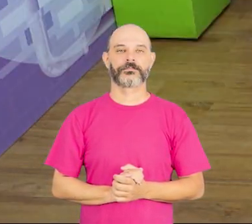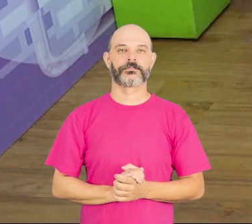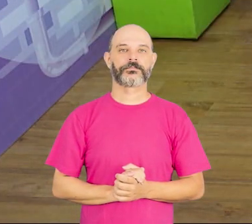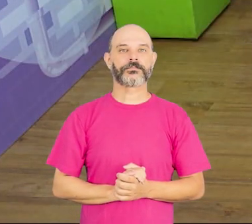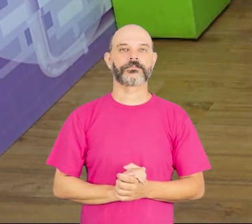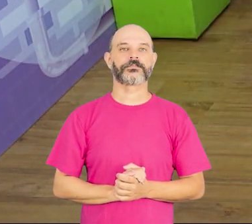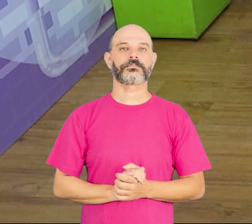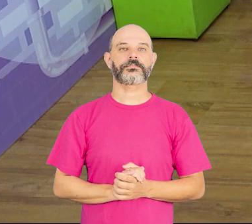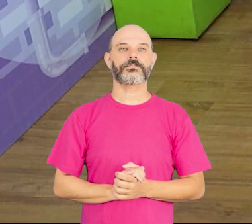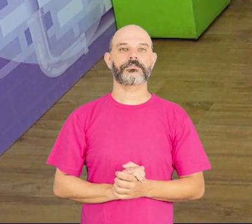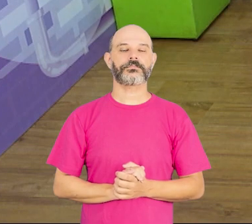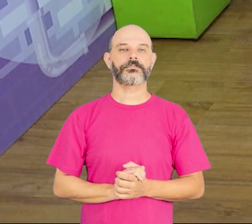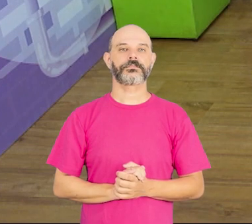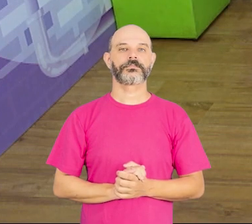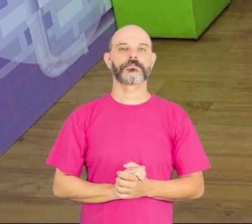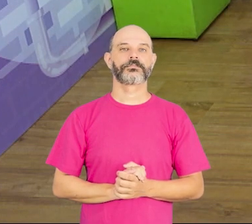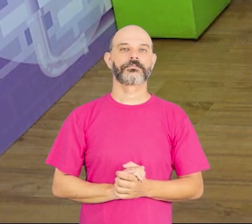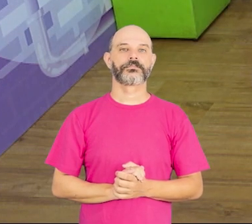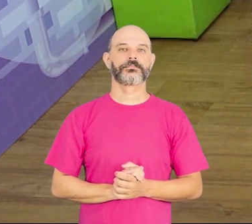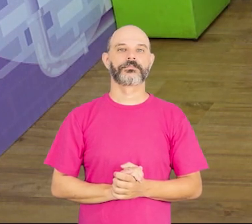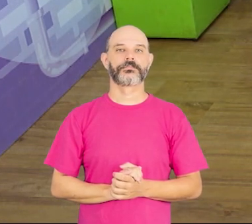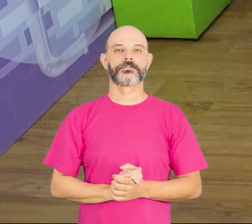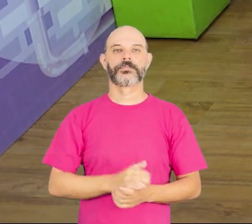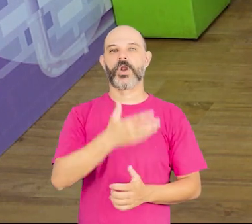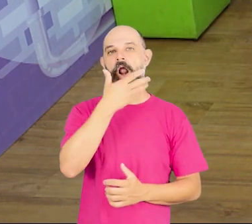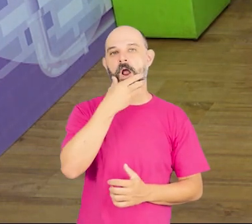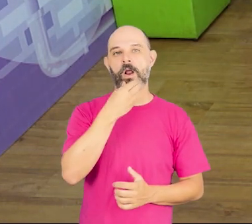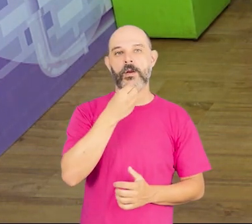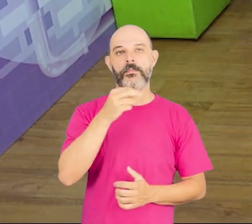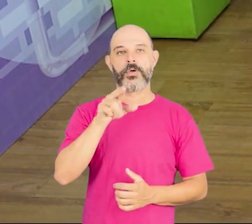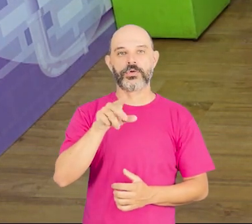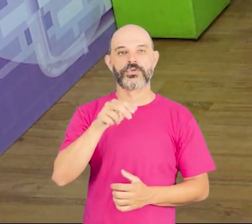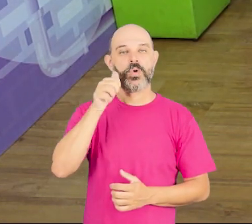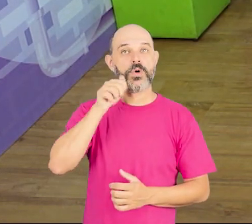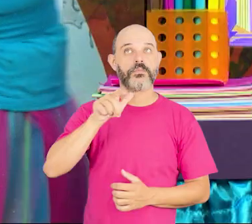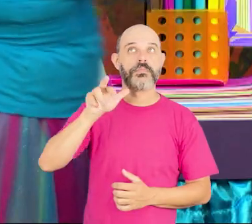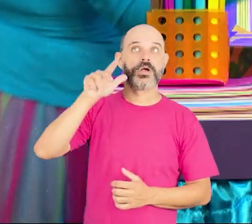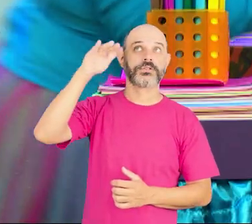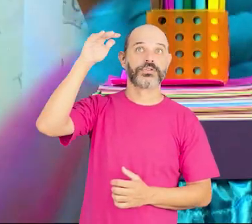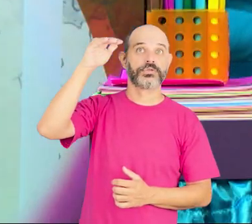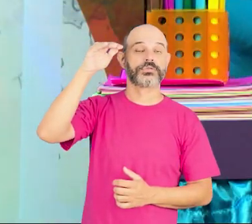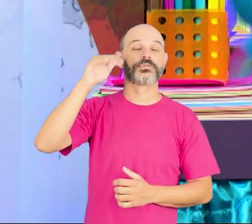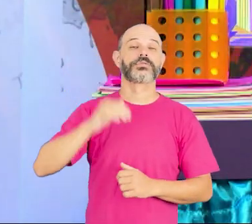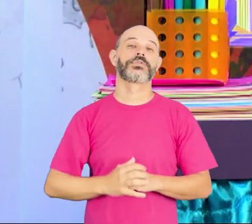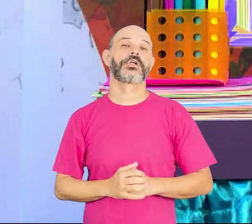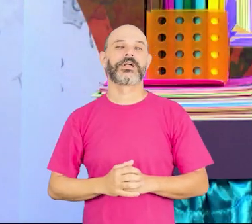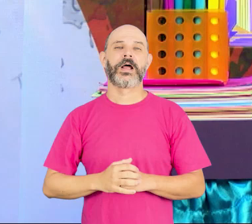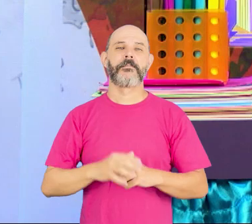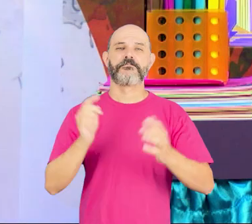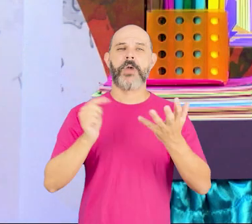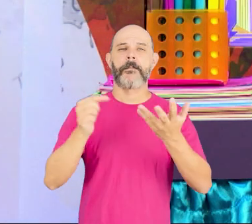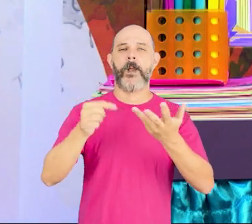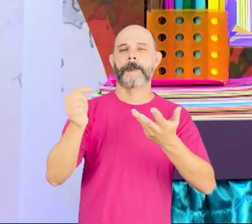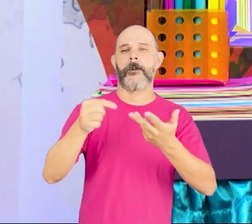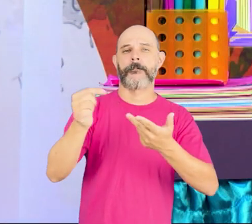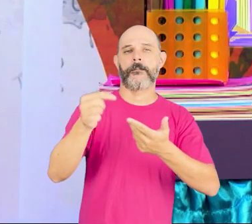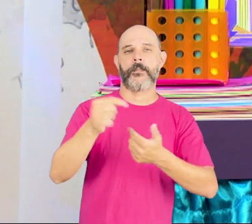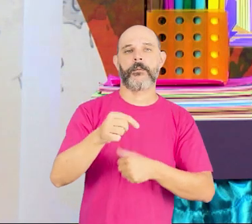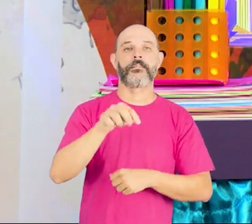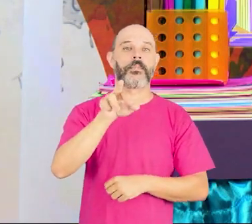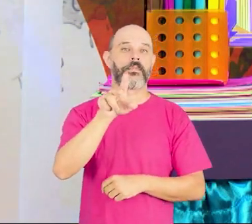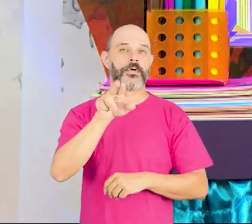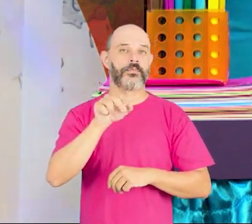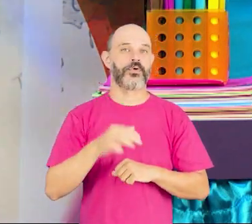Irmãzinha, irmãozinho, irmãozão e muitos irmãos. Como é bom ter um